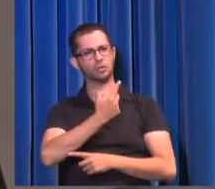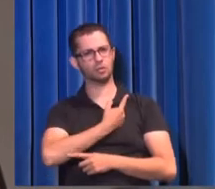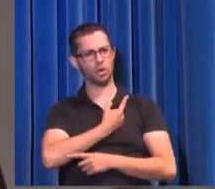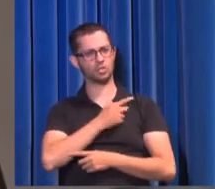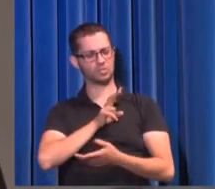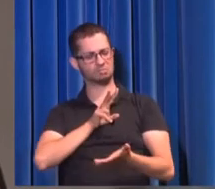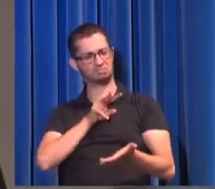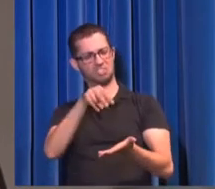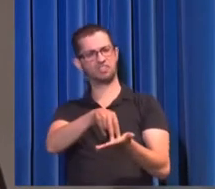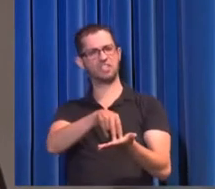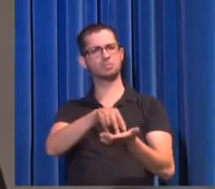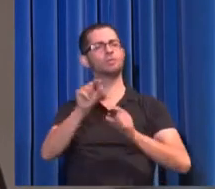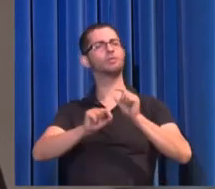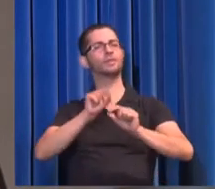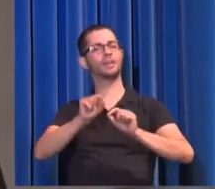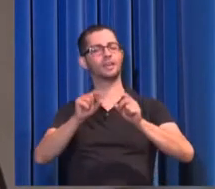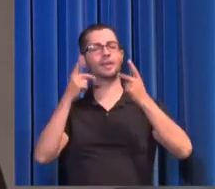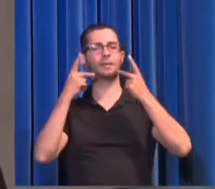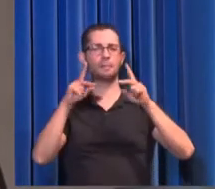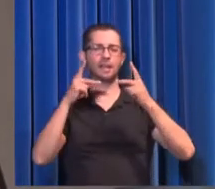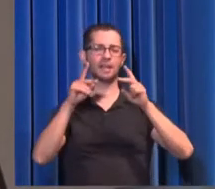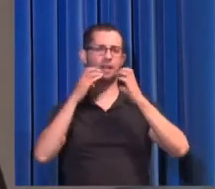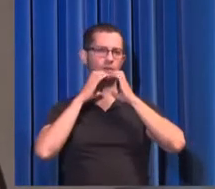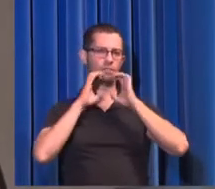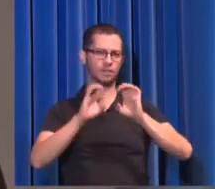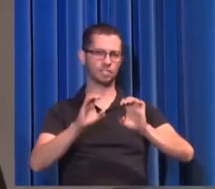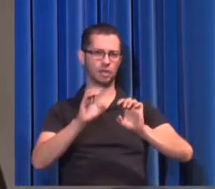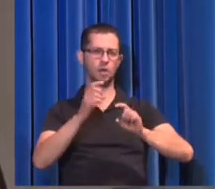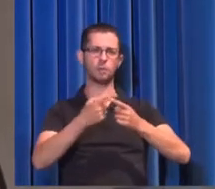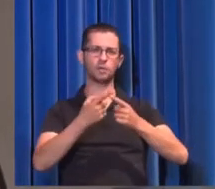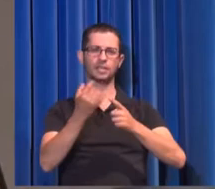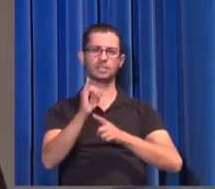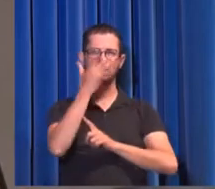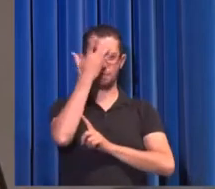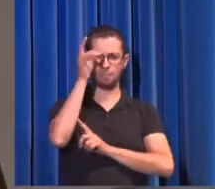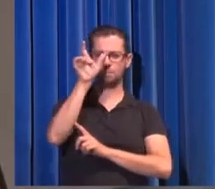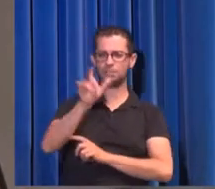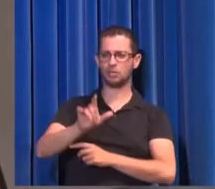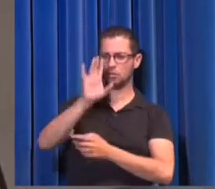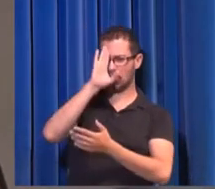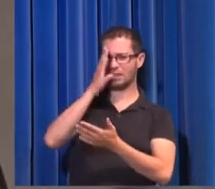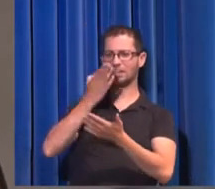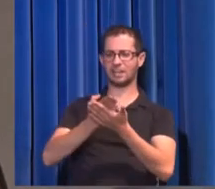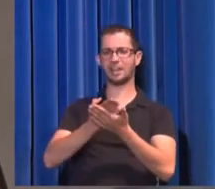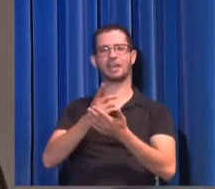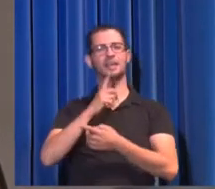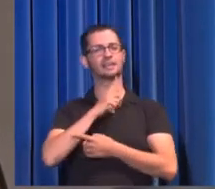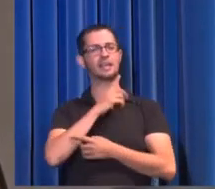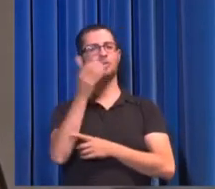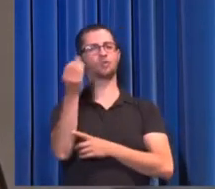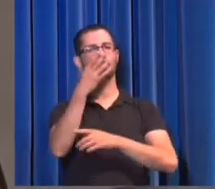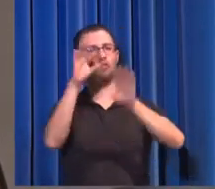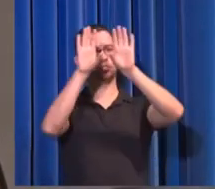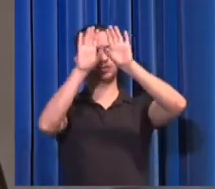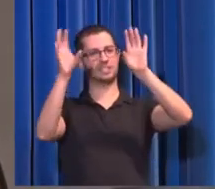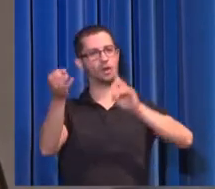nosso ativismo é pregar o evangelho É porque quando alguém crê meus irmãos ele ganha este novo céu e Nova Terra pela graça de